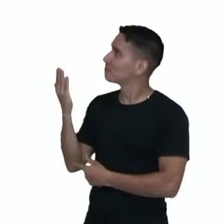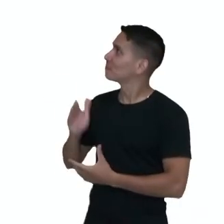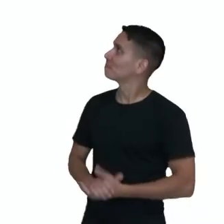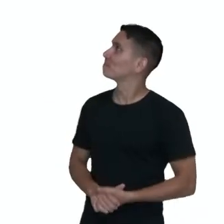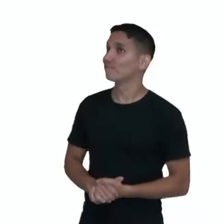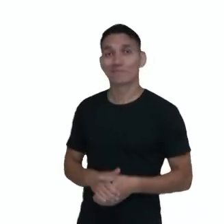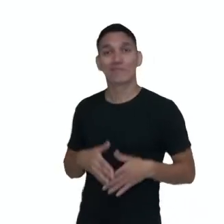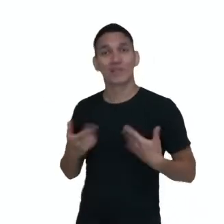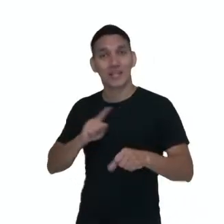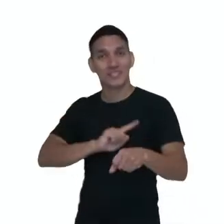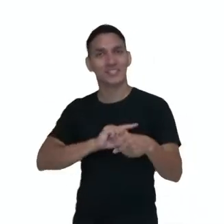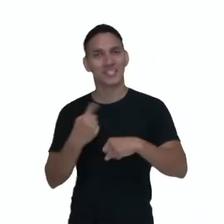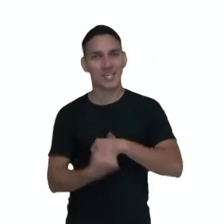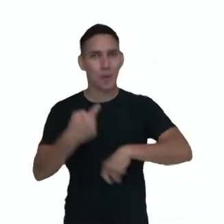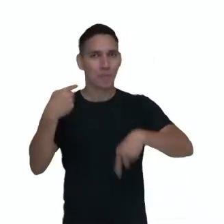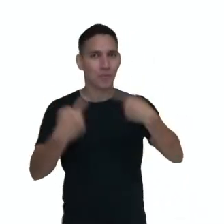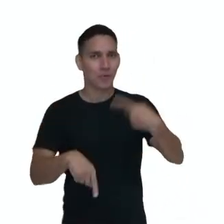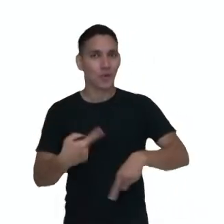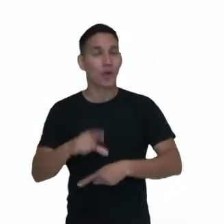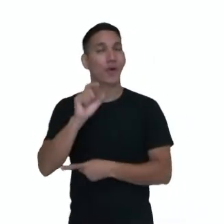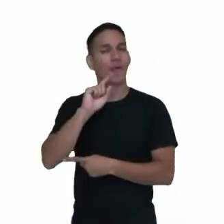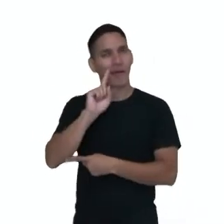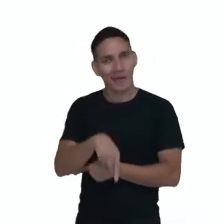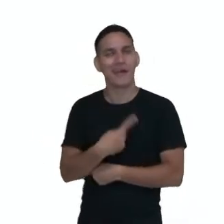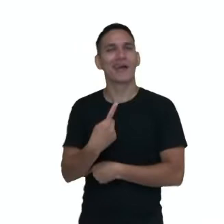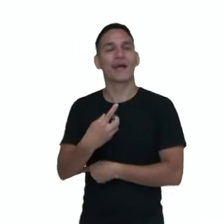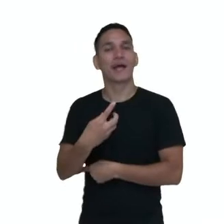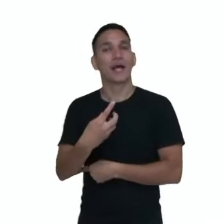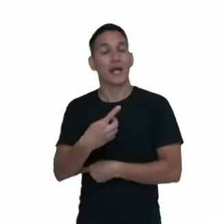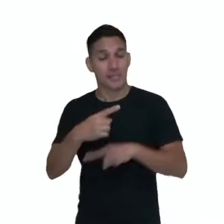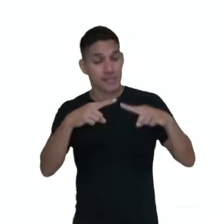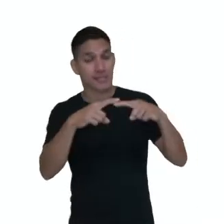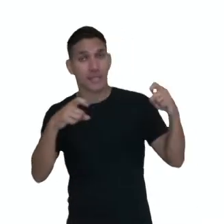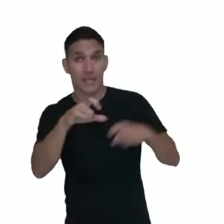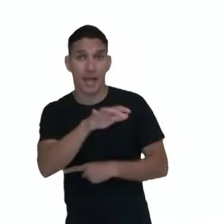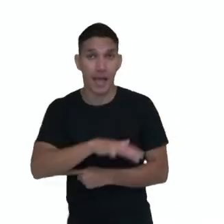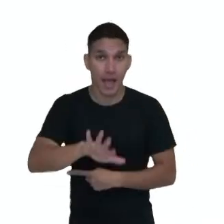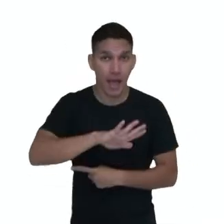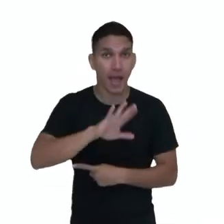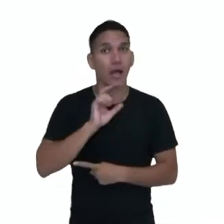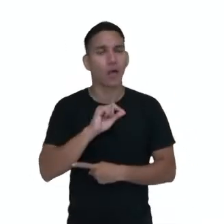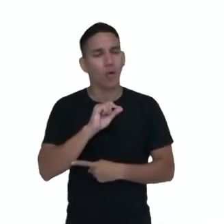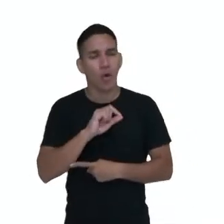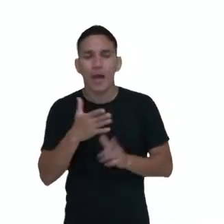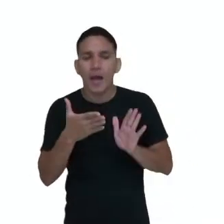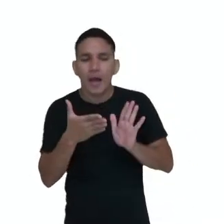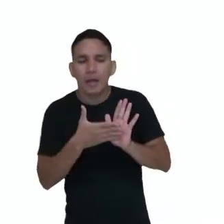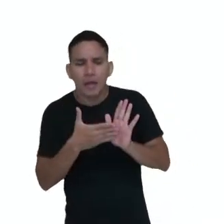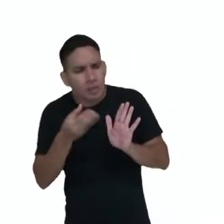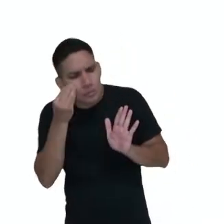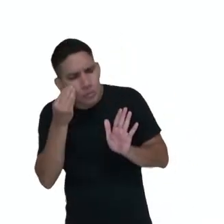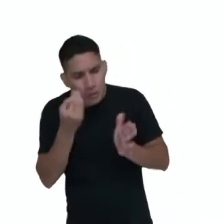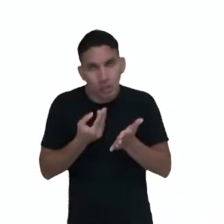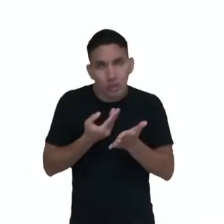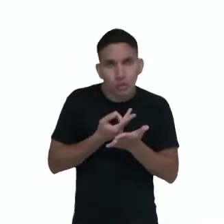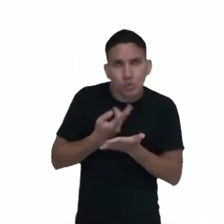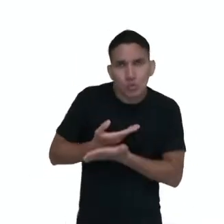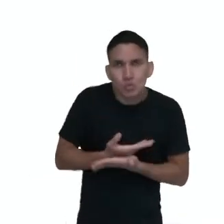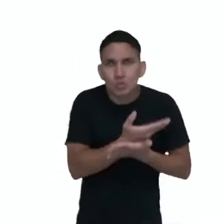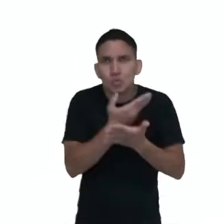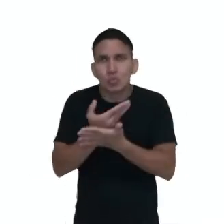a geopolítica, né, ela vem a ser então uma ciência, né, que procura, olha só,